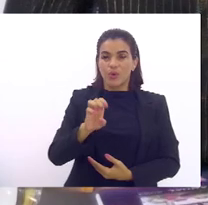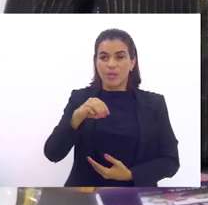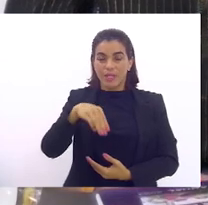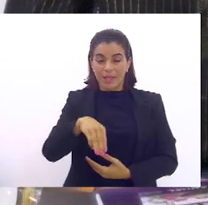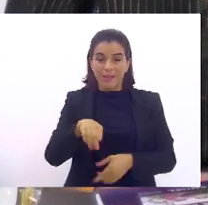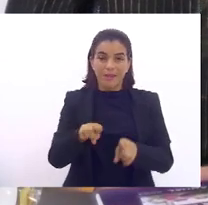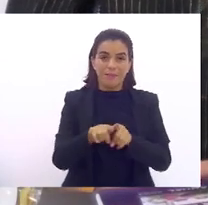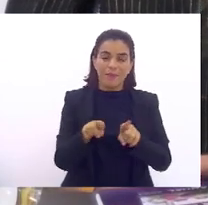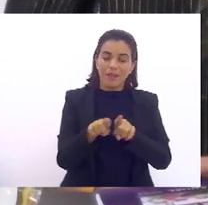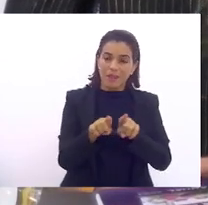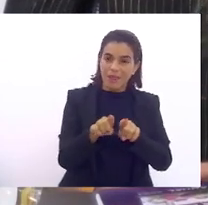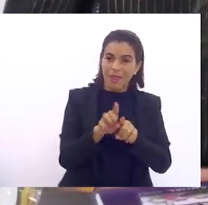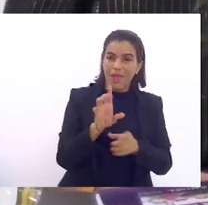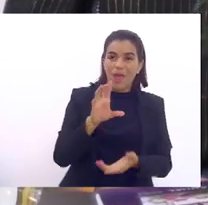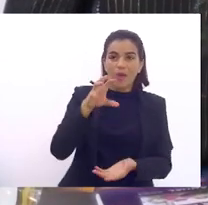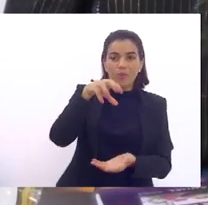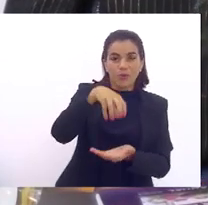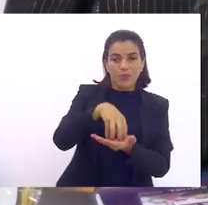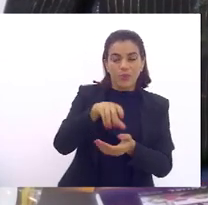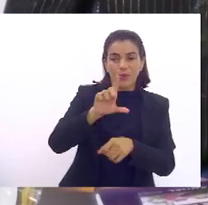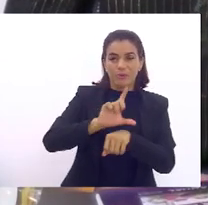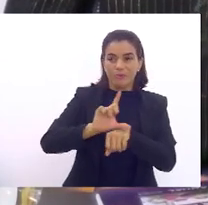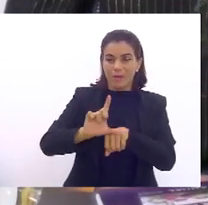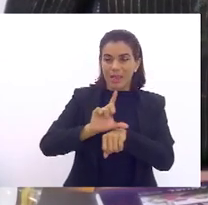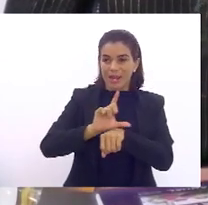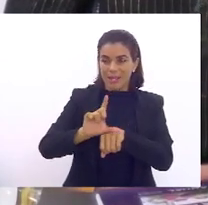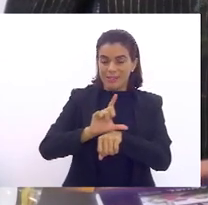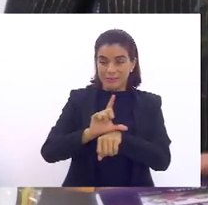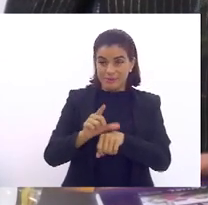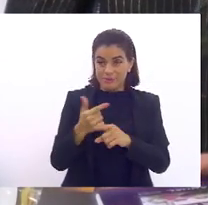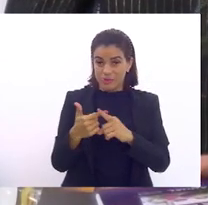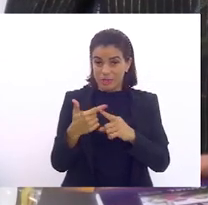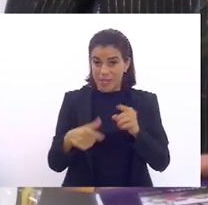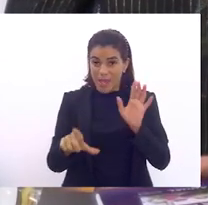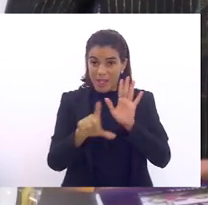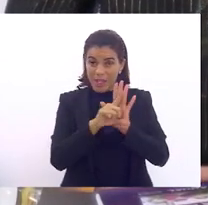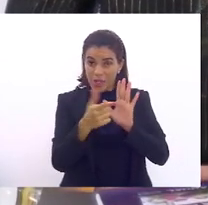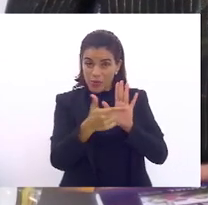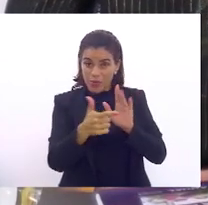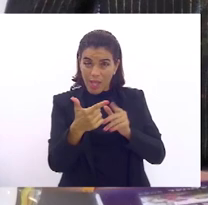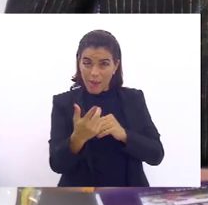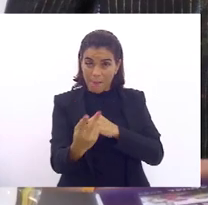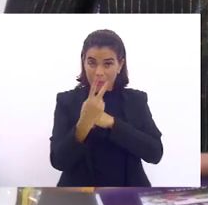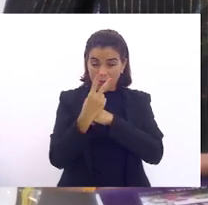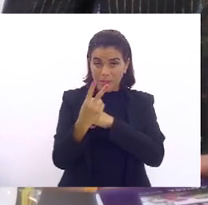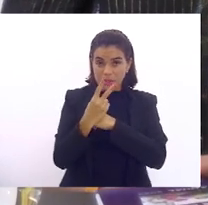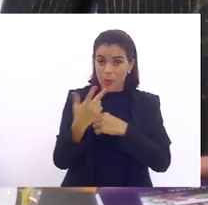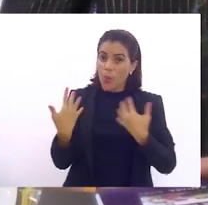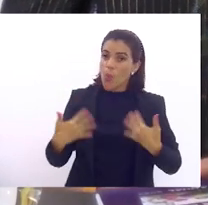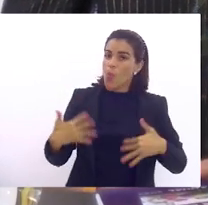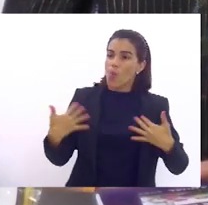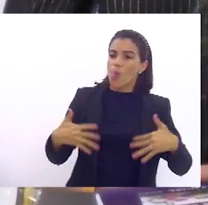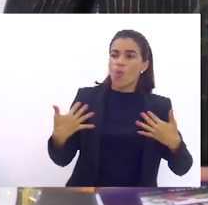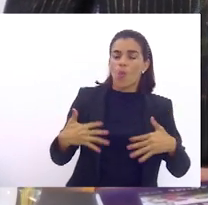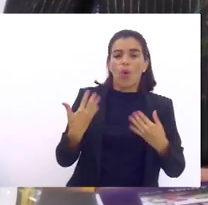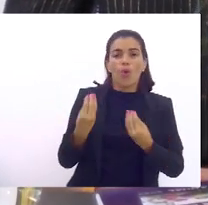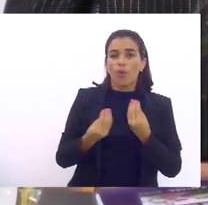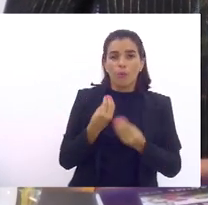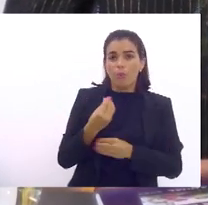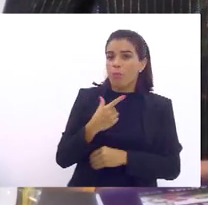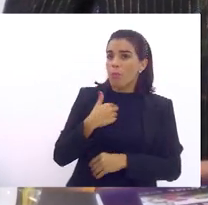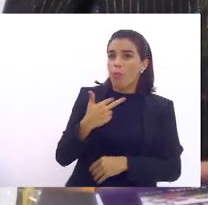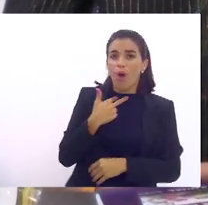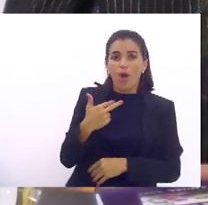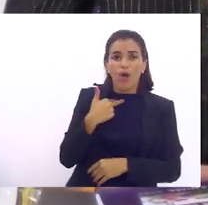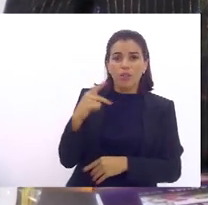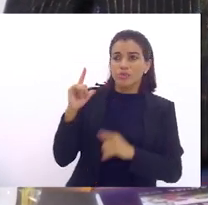não tiver alguém que nos ampare na lei a gente pira porque você não vai poder sair porque você é preto